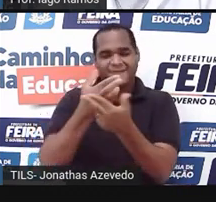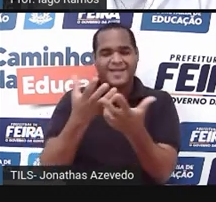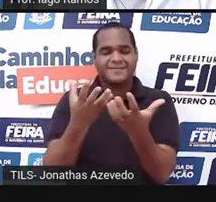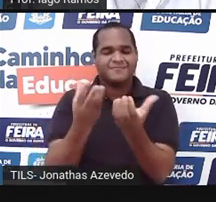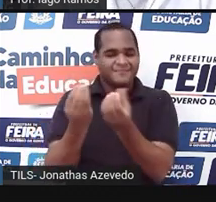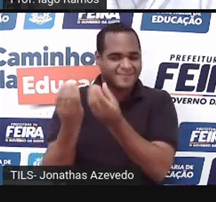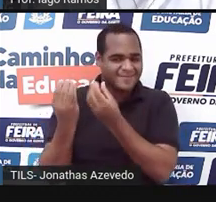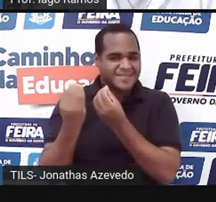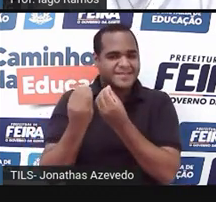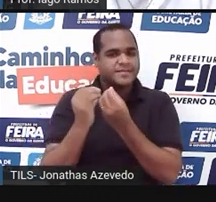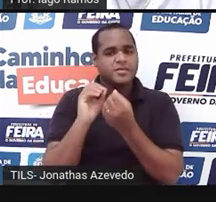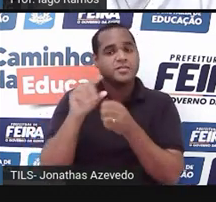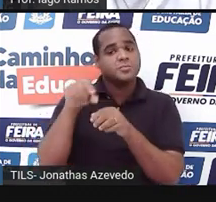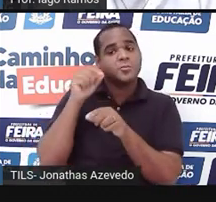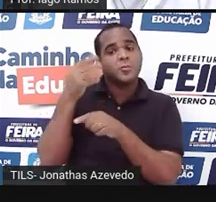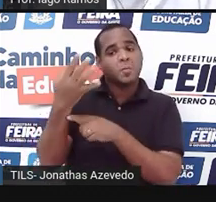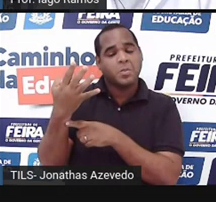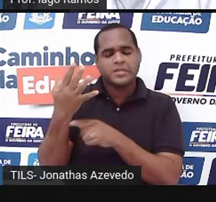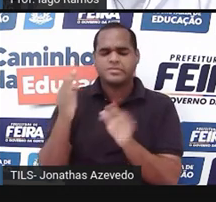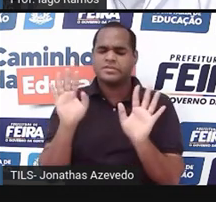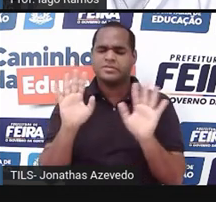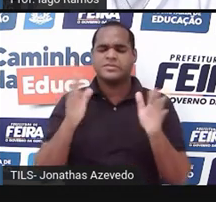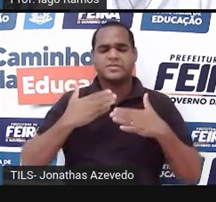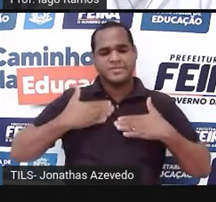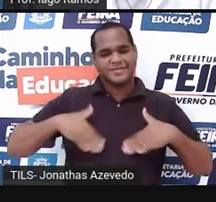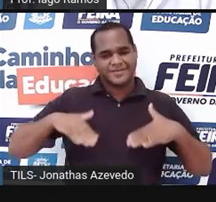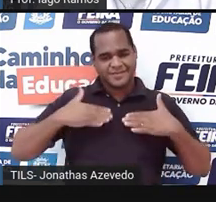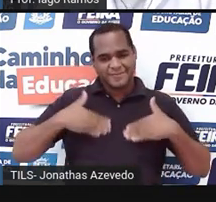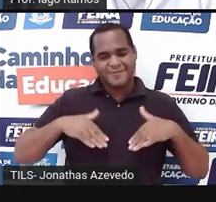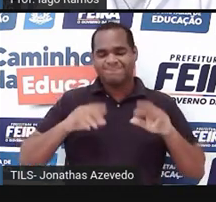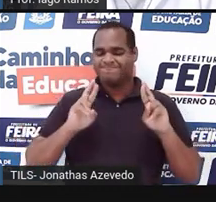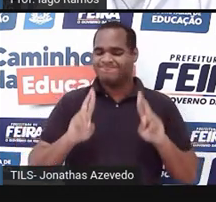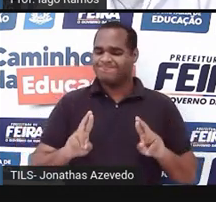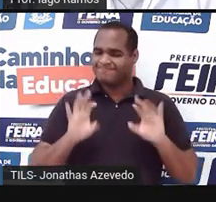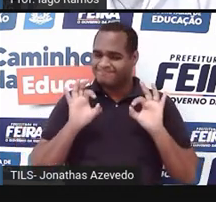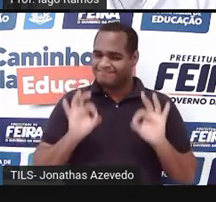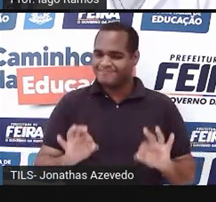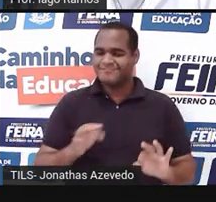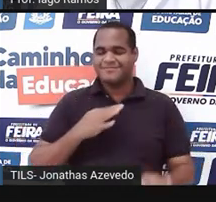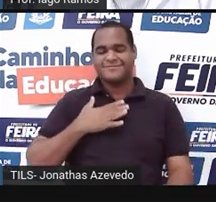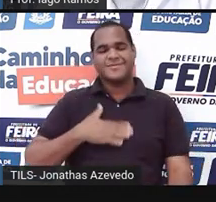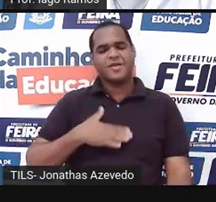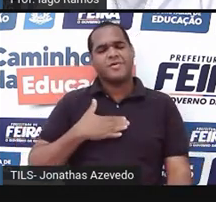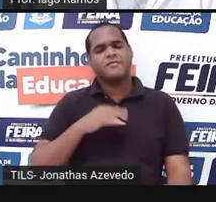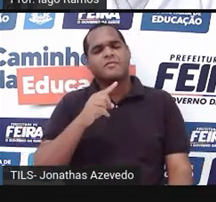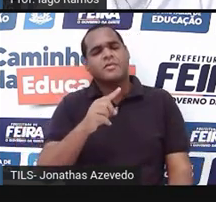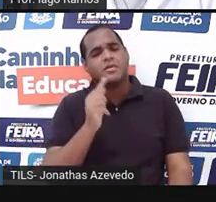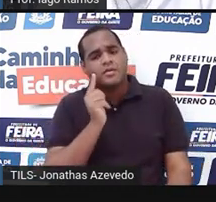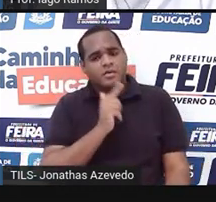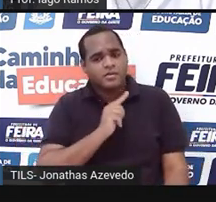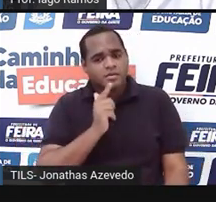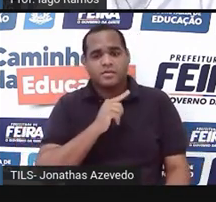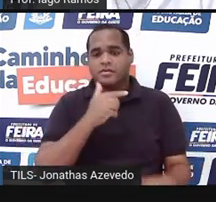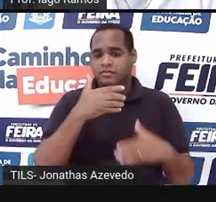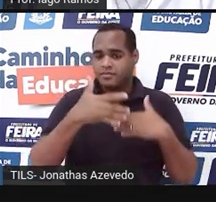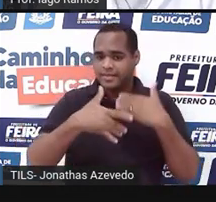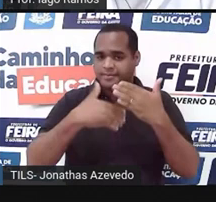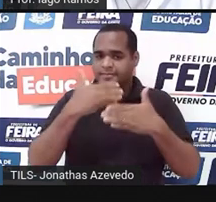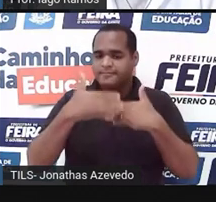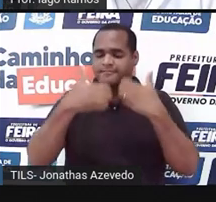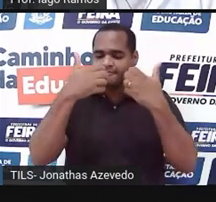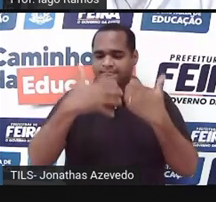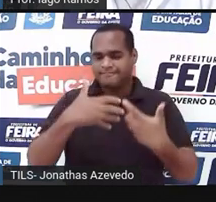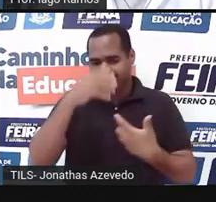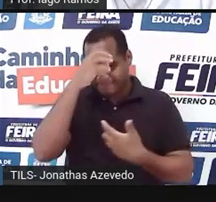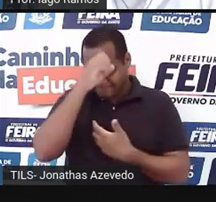mas se você não escolheu quatro calma fica tranquilo fica tranquila porque tem mais coisas para ver nessa aula sobre a